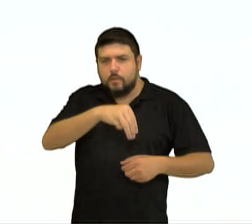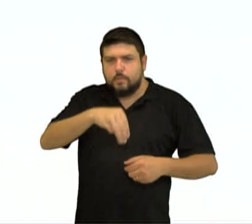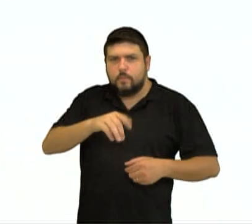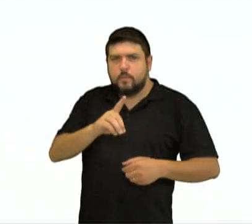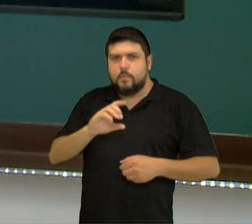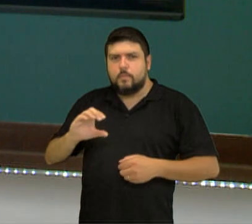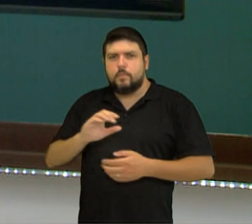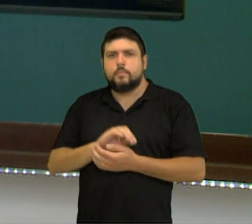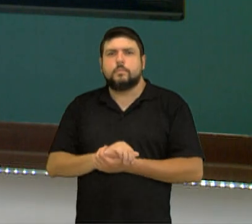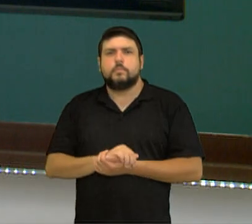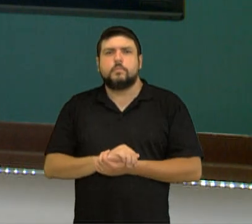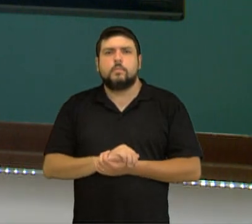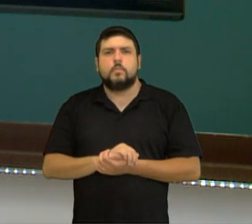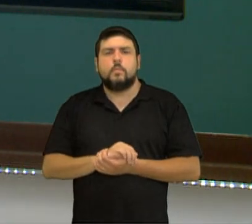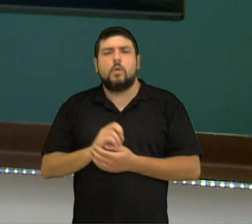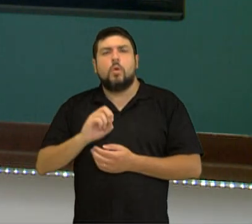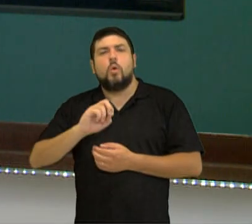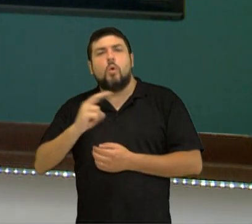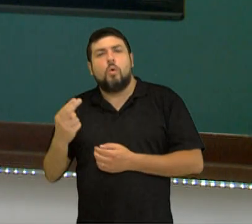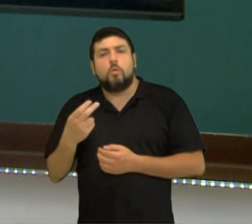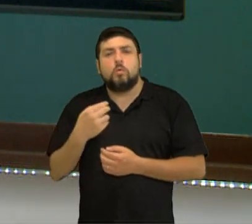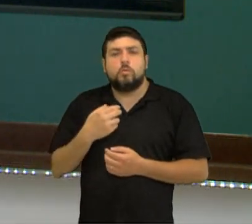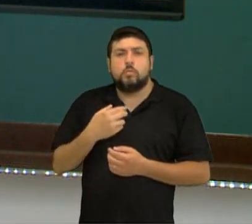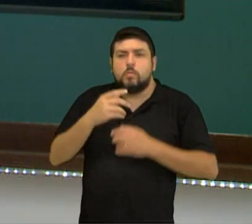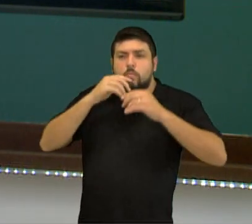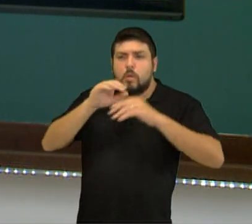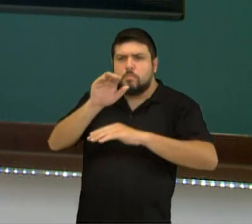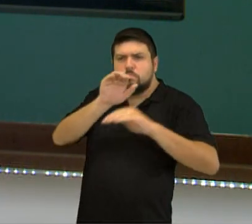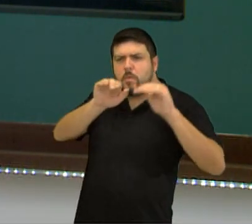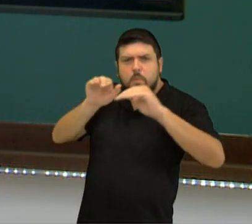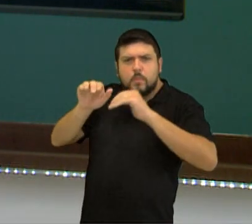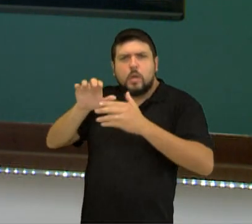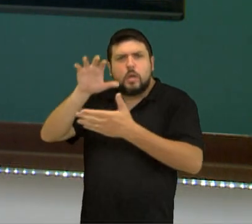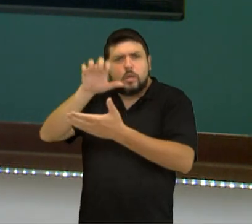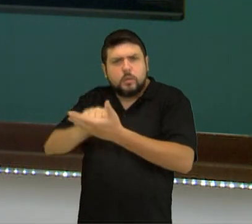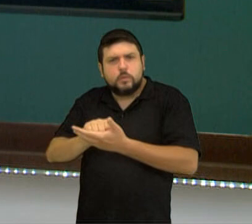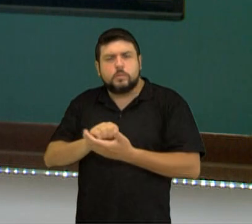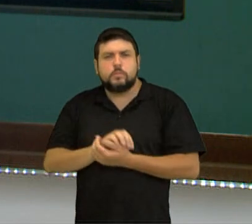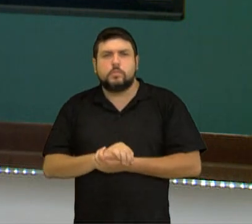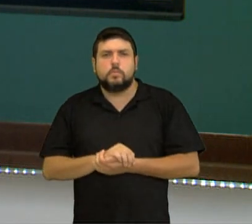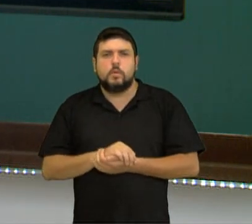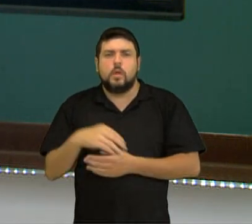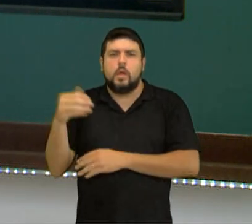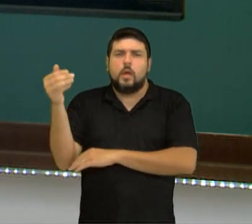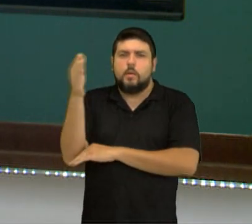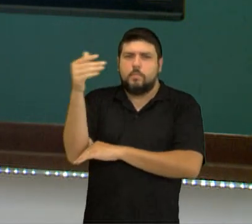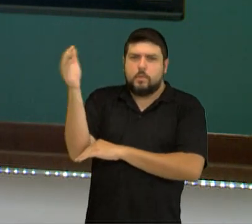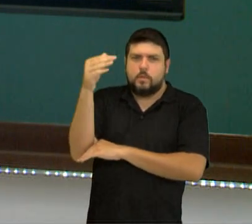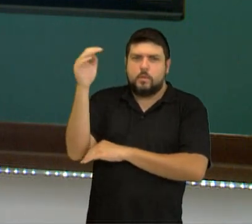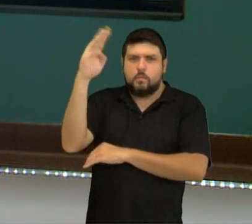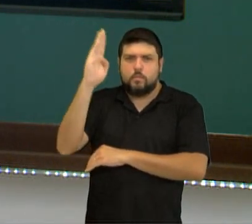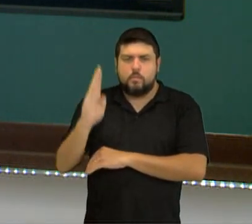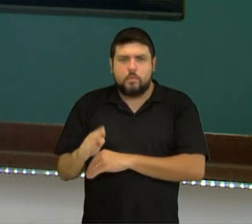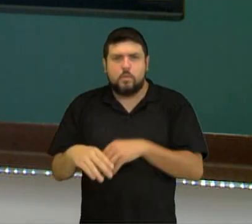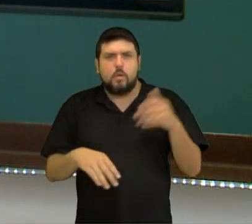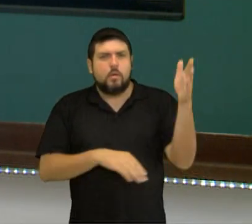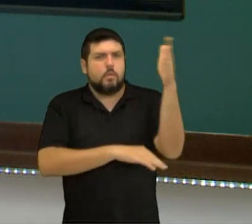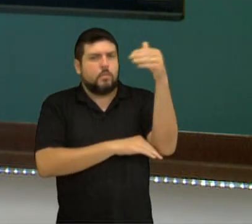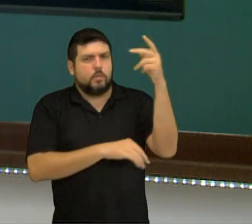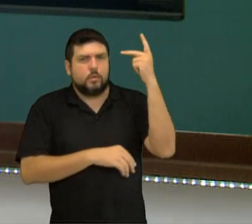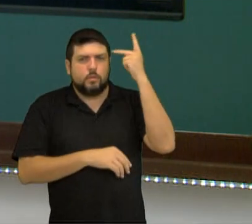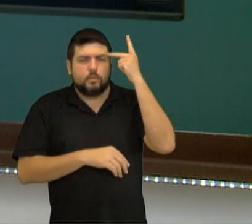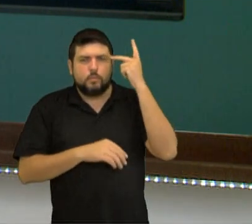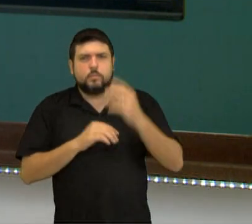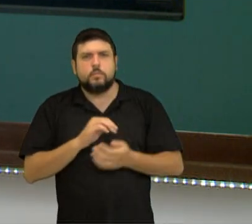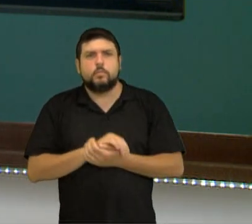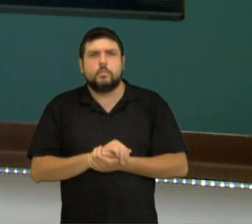para completar o batalhão, aliste-se. Então você tem a bandeira do Brasil, a bandeira de São Paulo, sempre essa referência. São